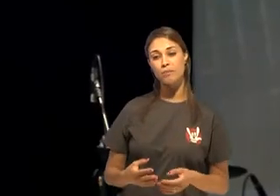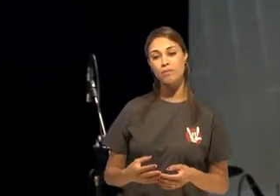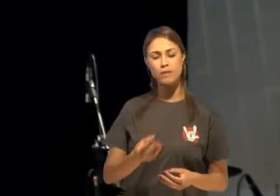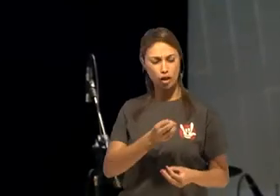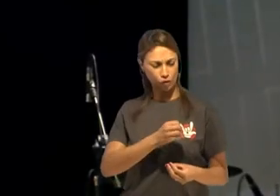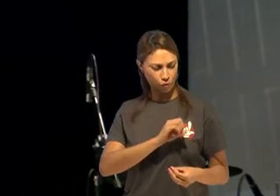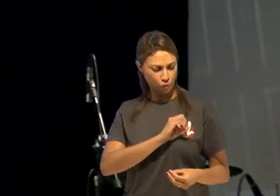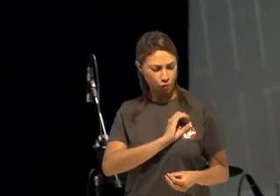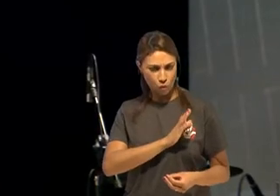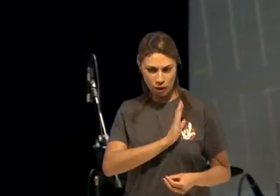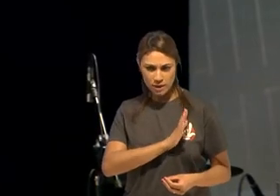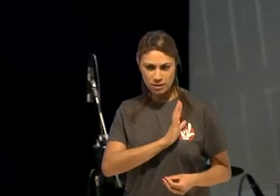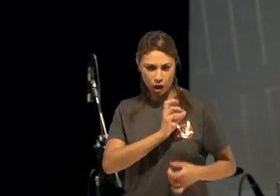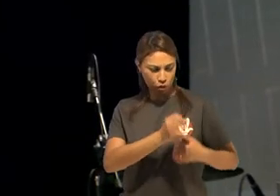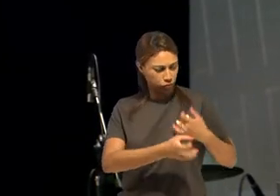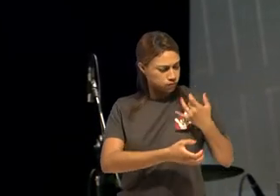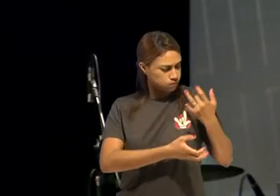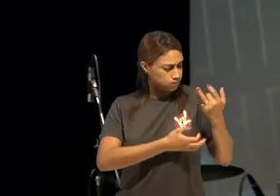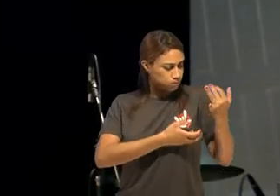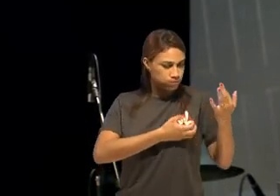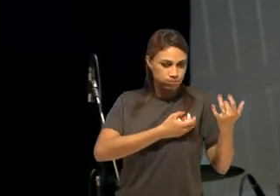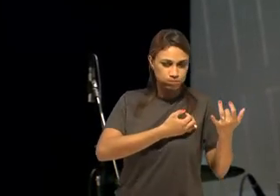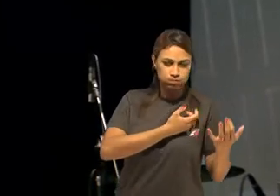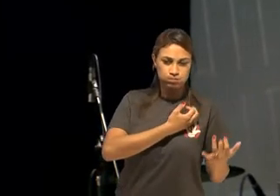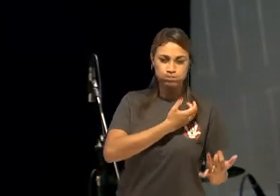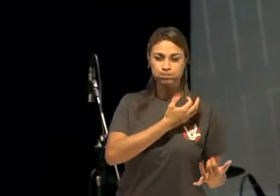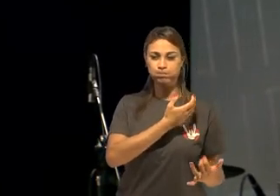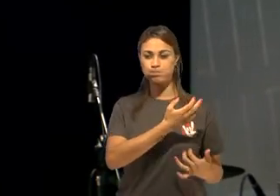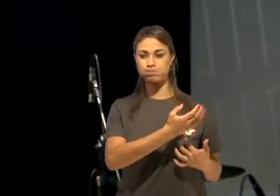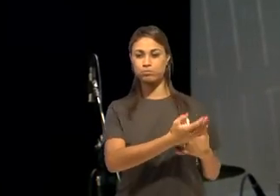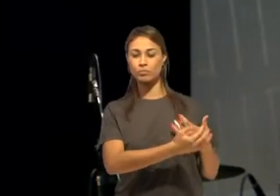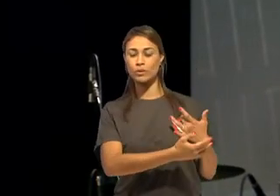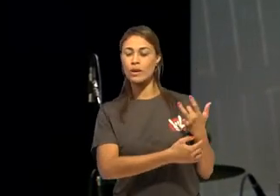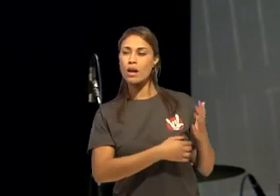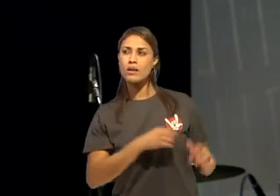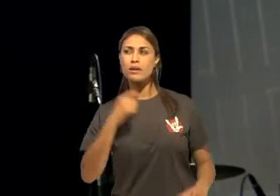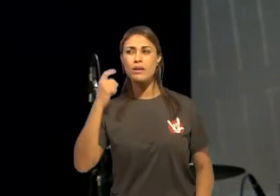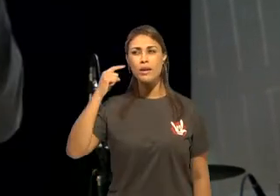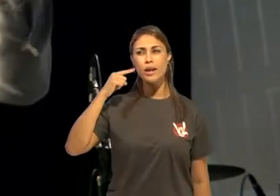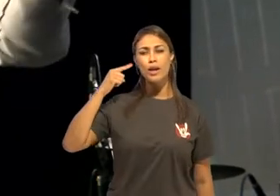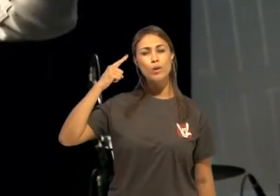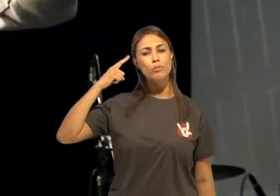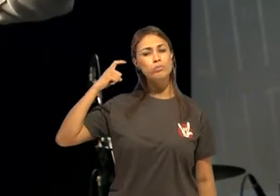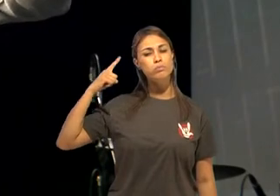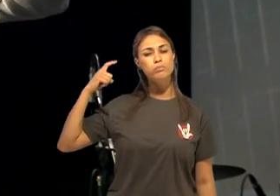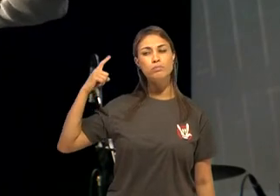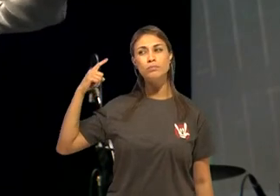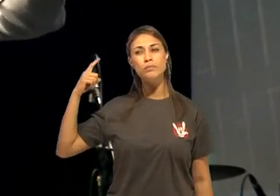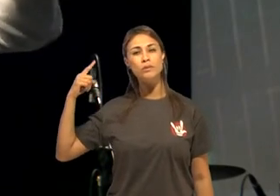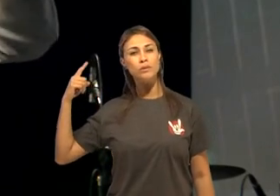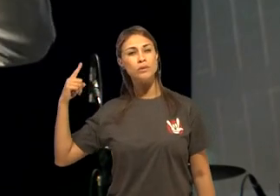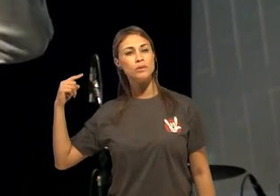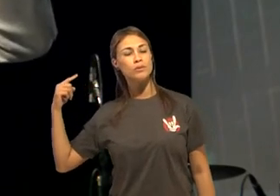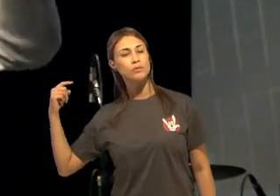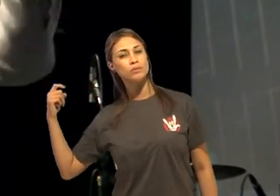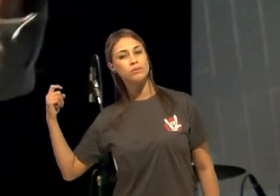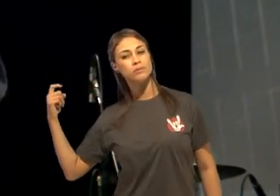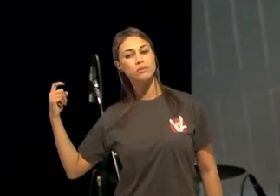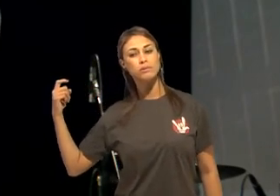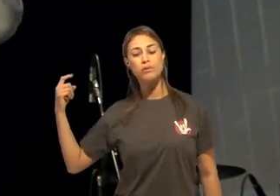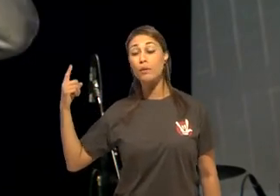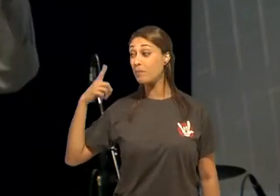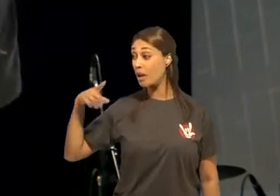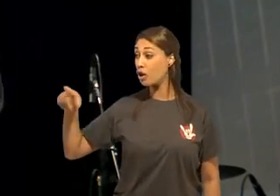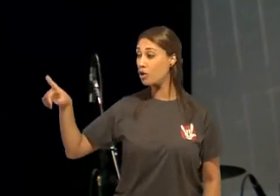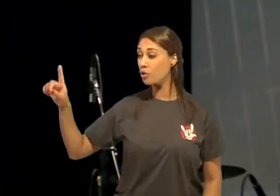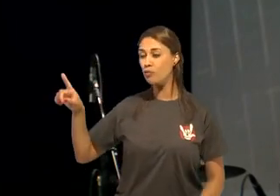música foi a primeira música que eu comecei a ter relacionamento com Deus. Eu fui pro meu quarto naquela semana e aquela